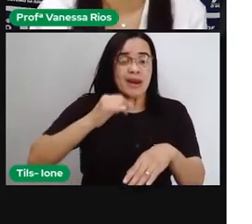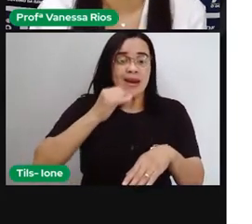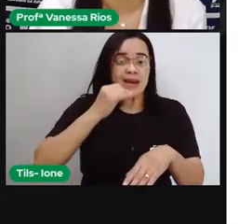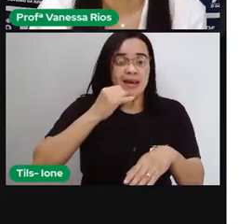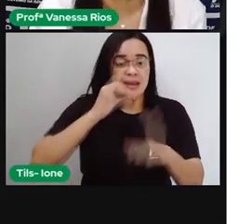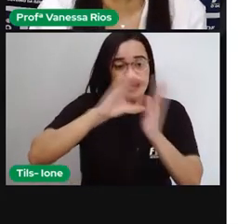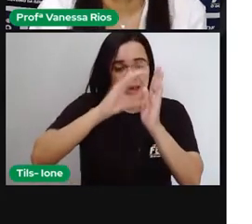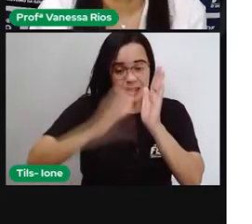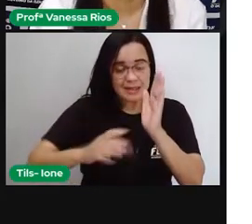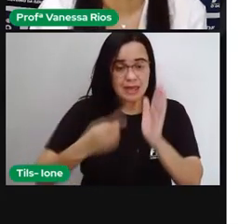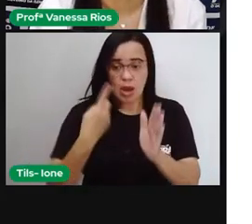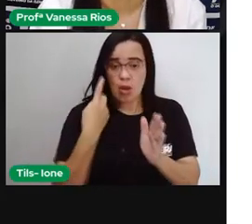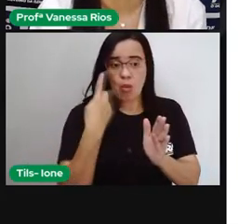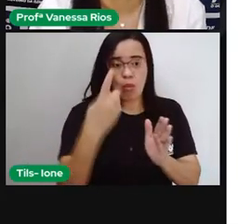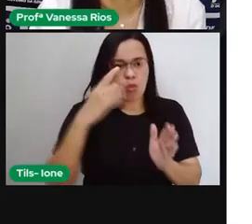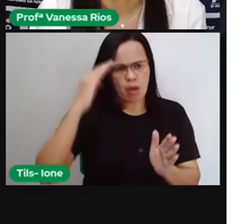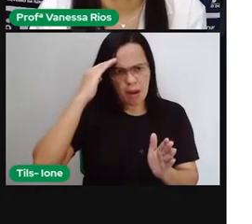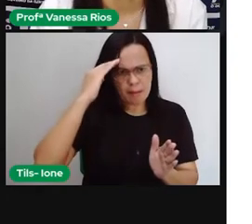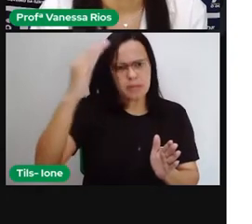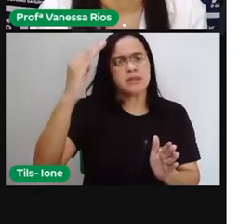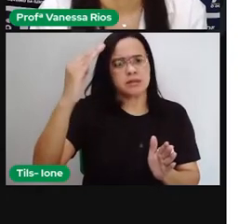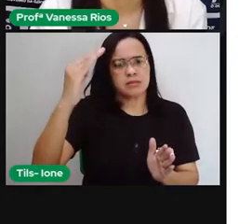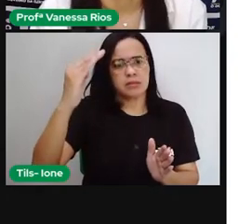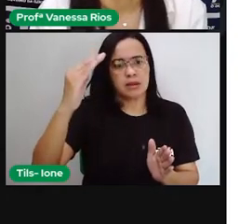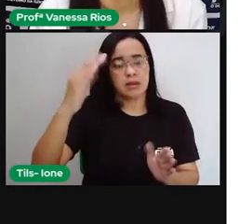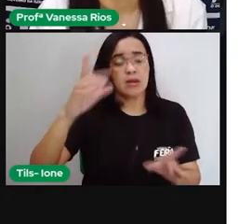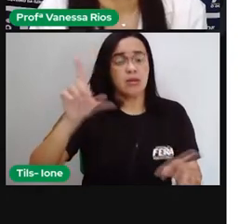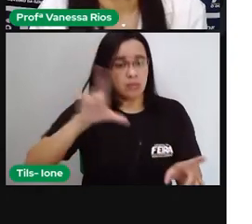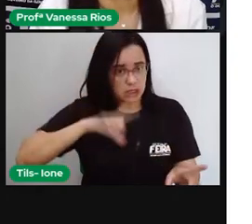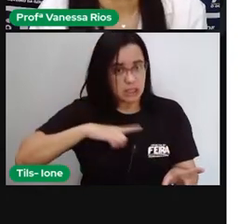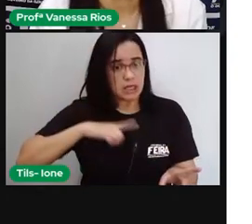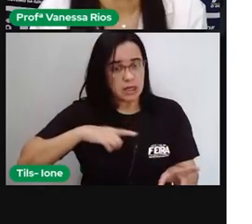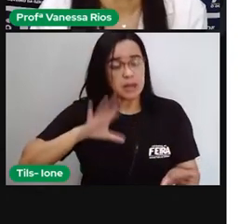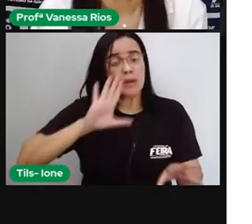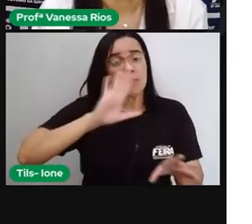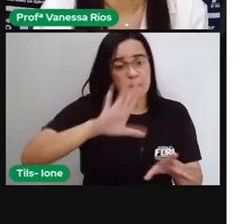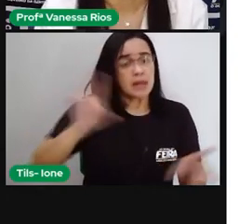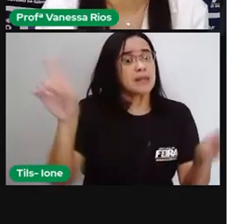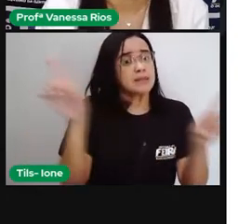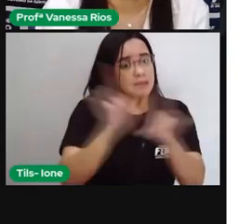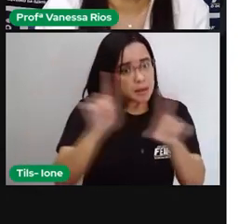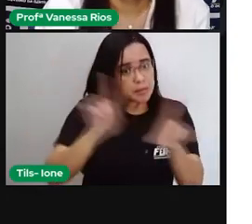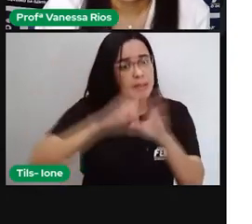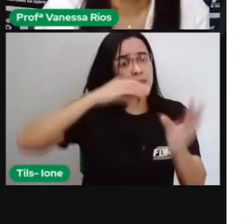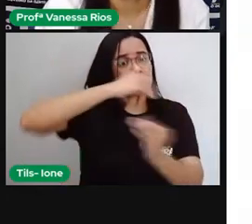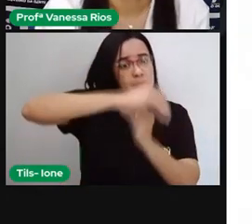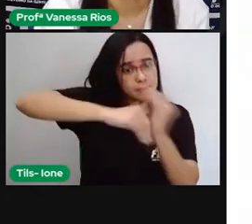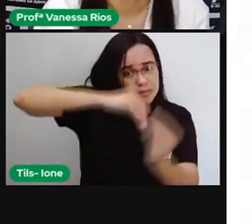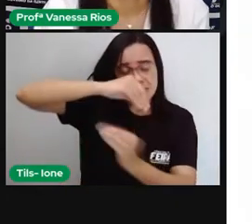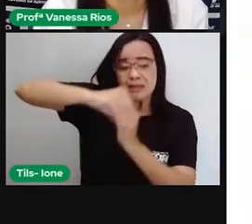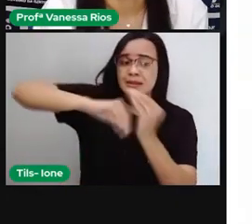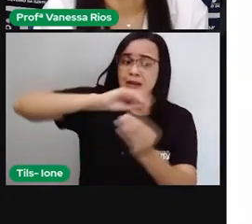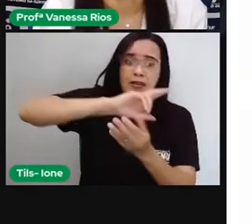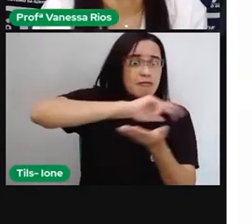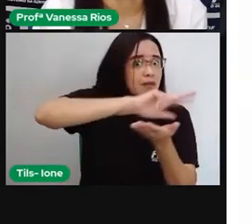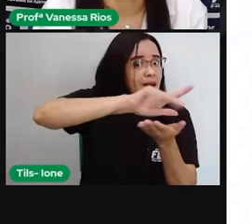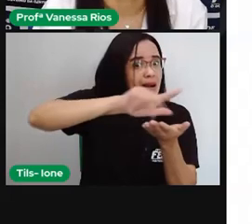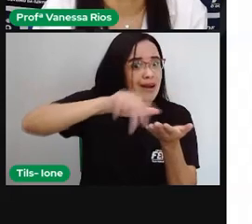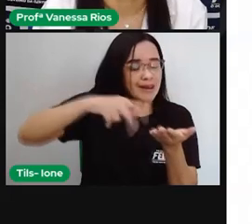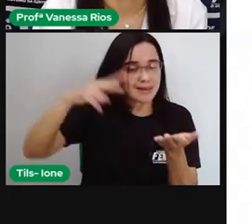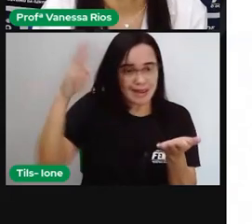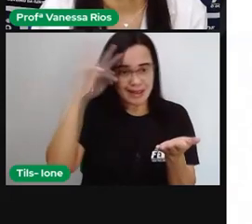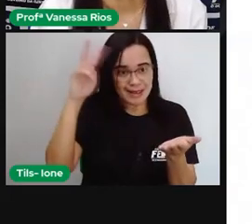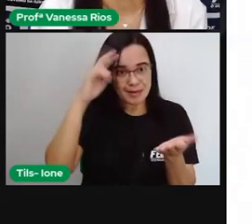aí a mistura, né, a interação entre as raças, não, ou as etnias que formaram aí o